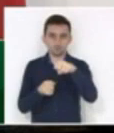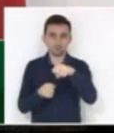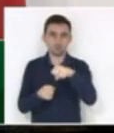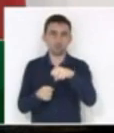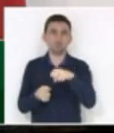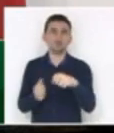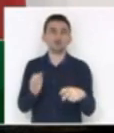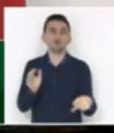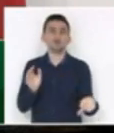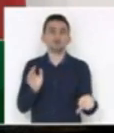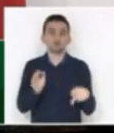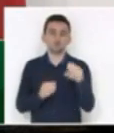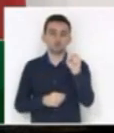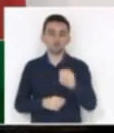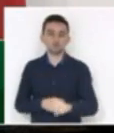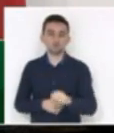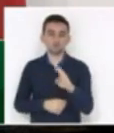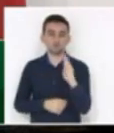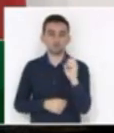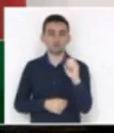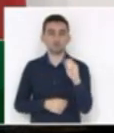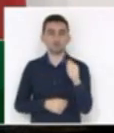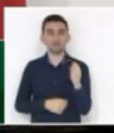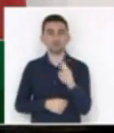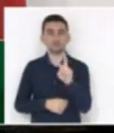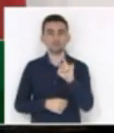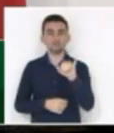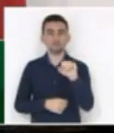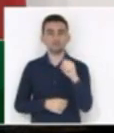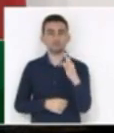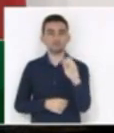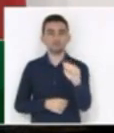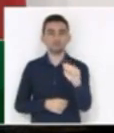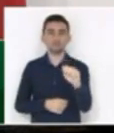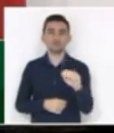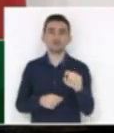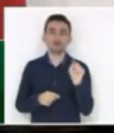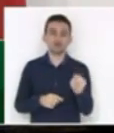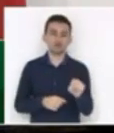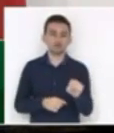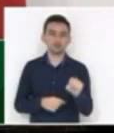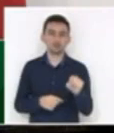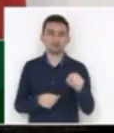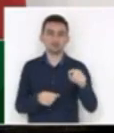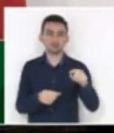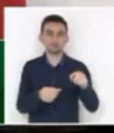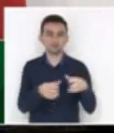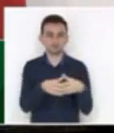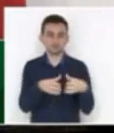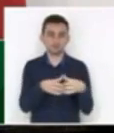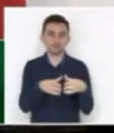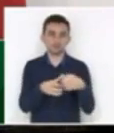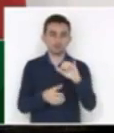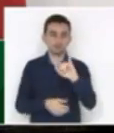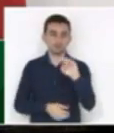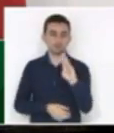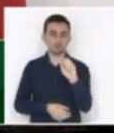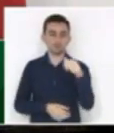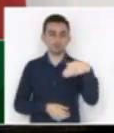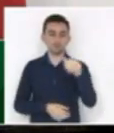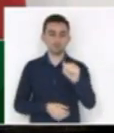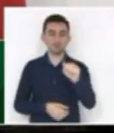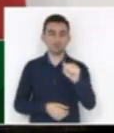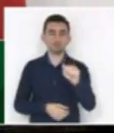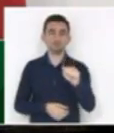sul de Boa Vista, em Roraima. O IBAMA informou, em nota, que o acidente resultou na